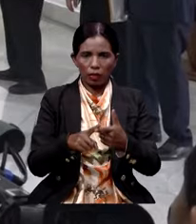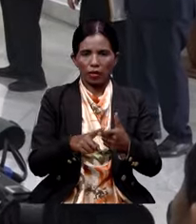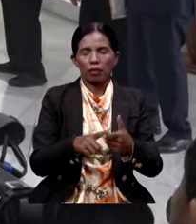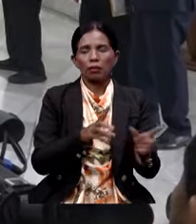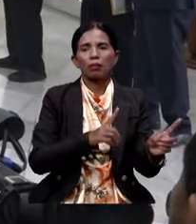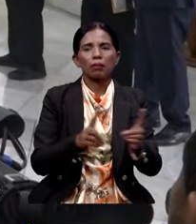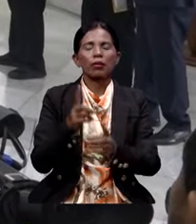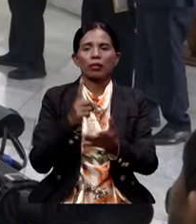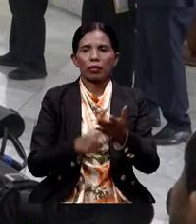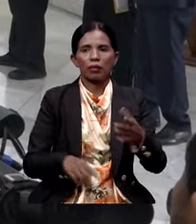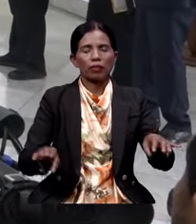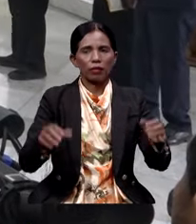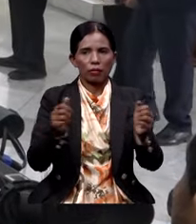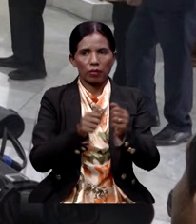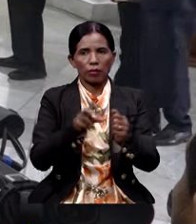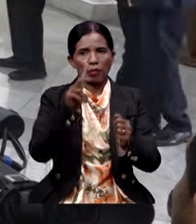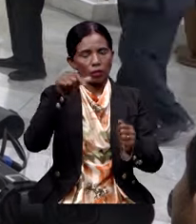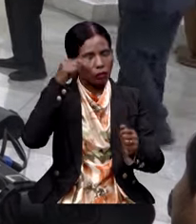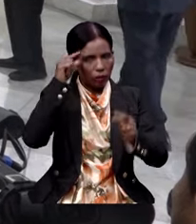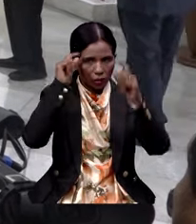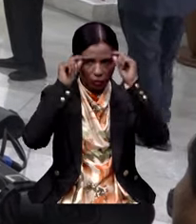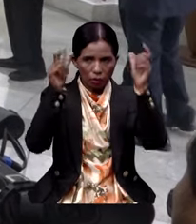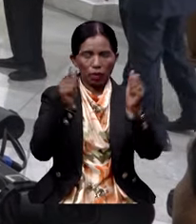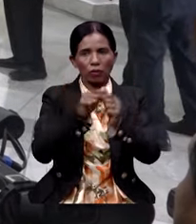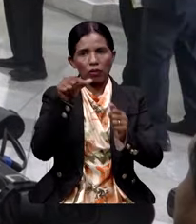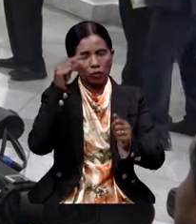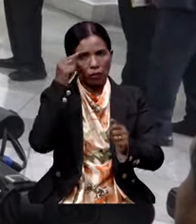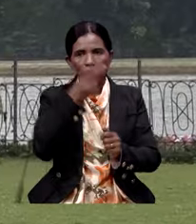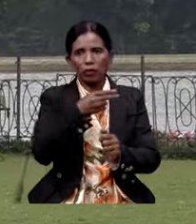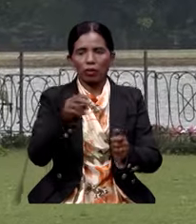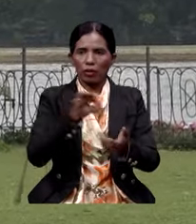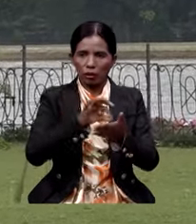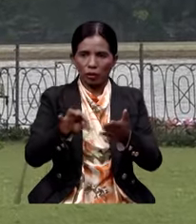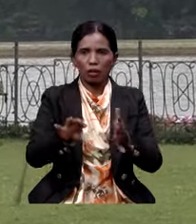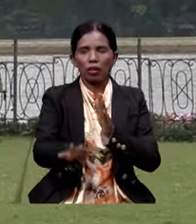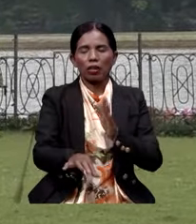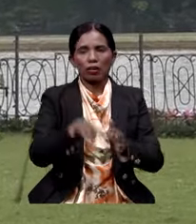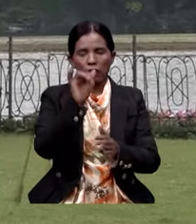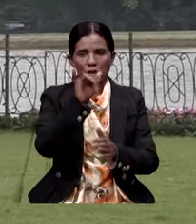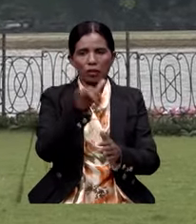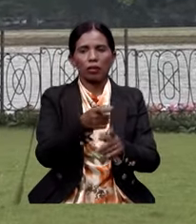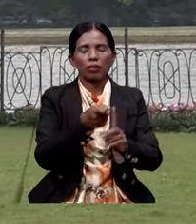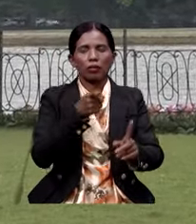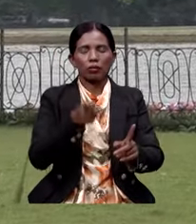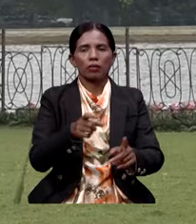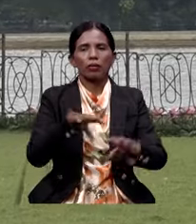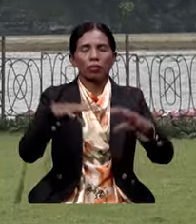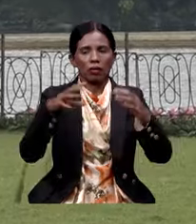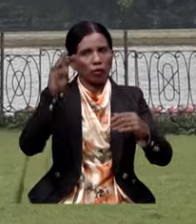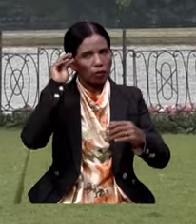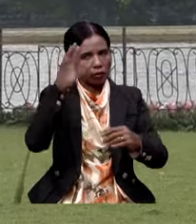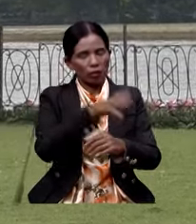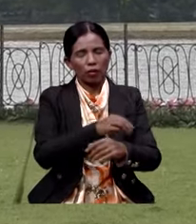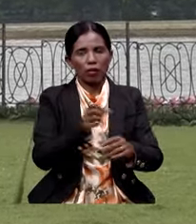certo. Acordo de cooperação Rua Nebe Governo Timor-Leste e o Governo Indonésia assina, né? Retangou na aprovação, Rússia reunião com o Conselho Ministro,